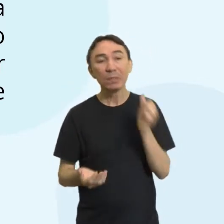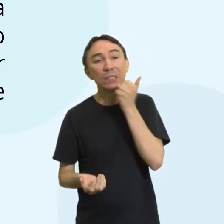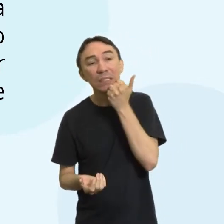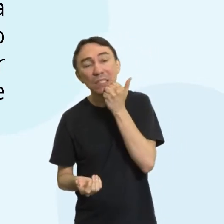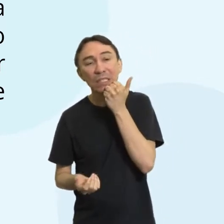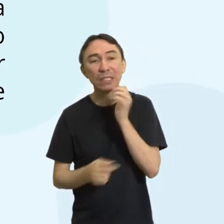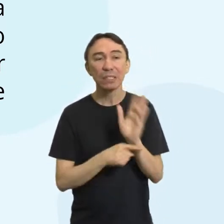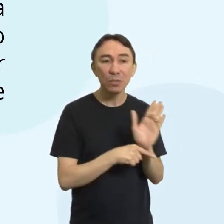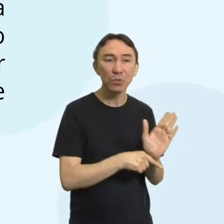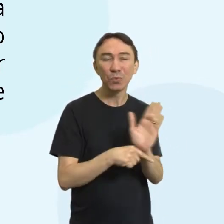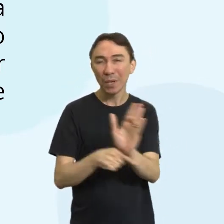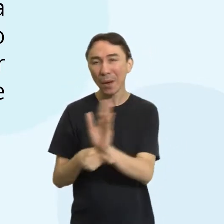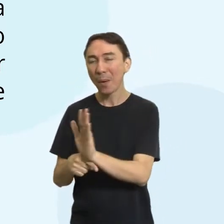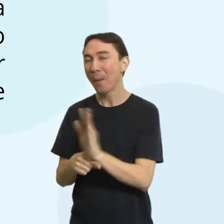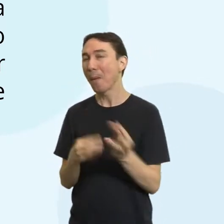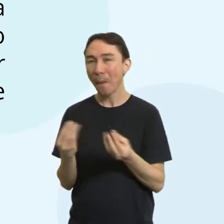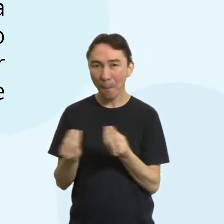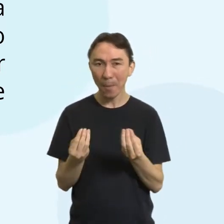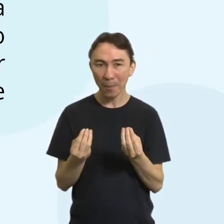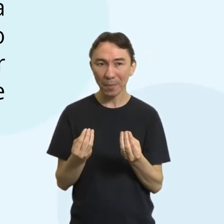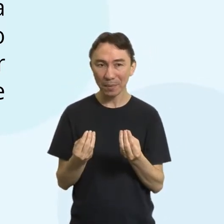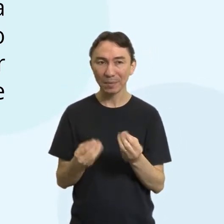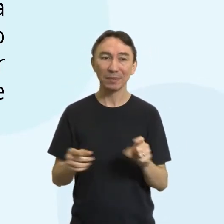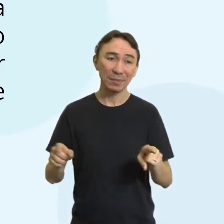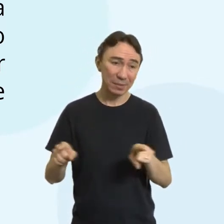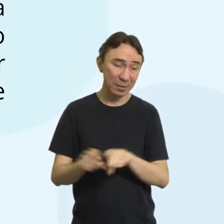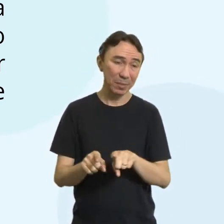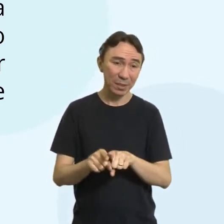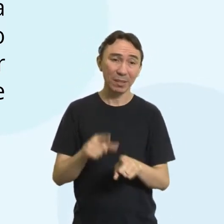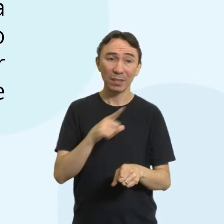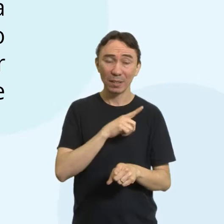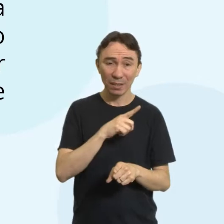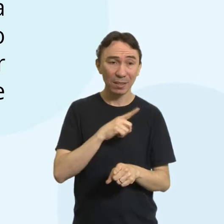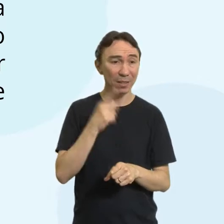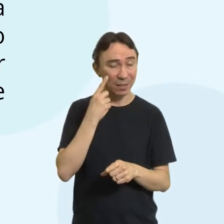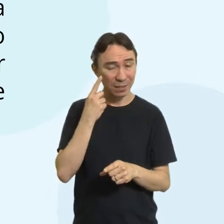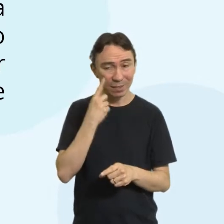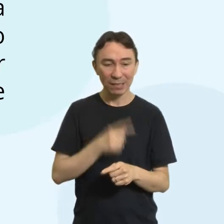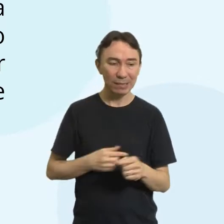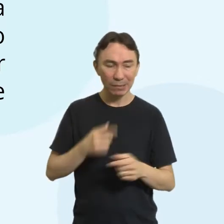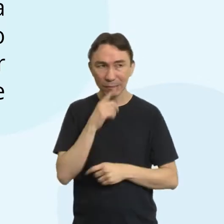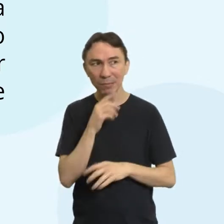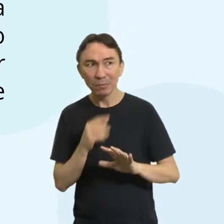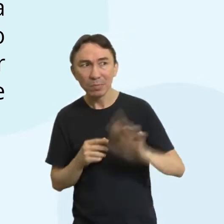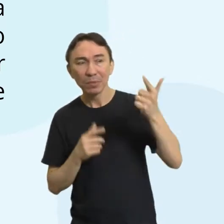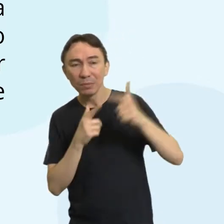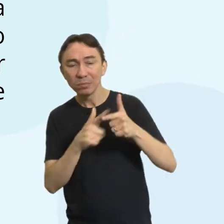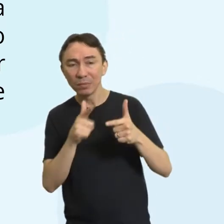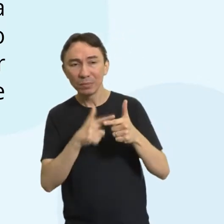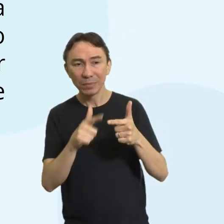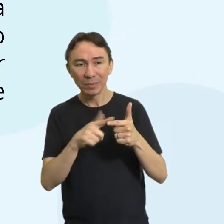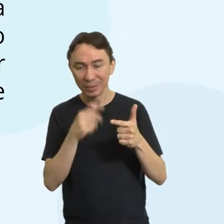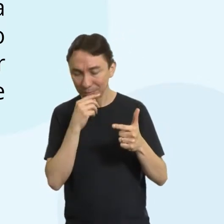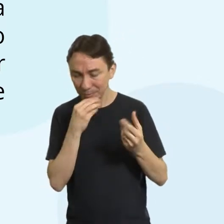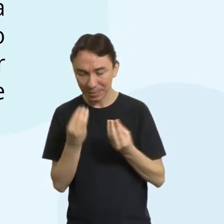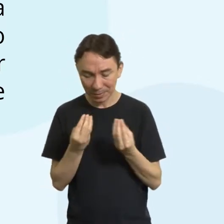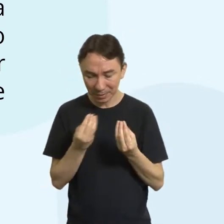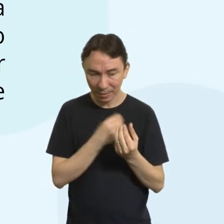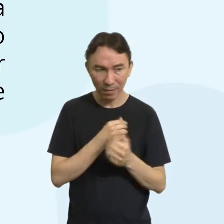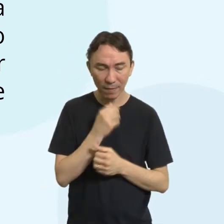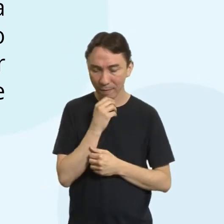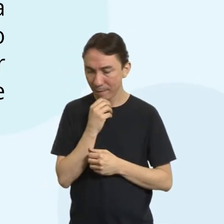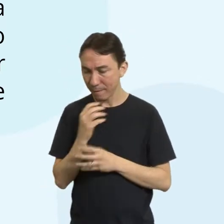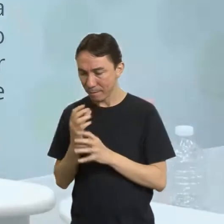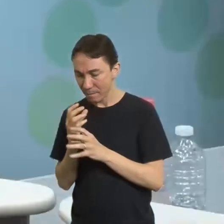espírito investigativo, formular e resolver problemas e criar soluções com base nos conhecimentos da área de ciências